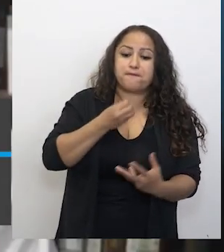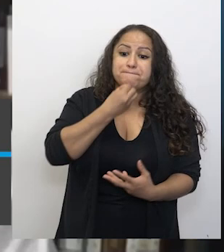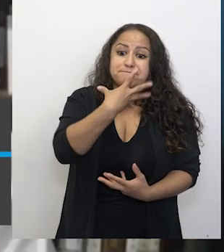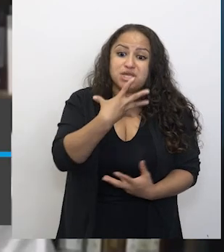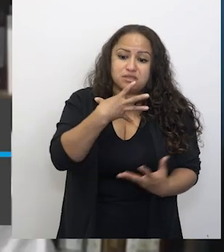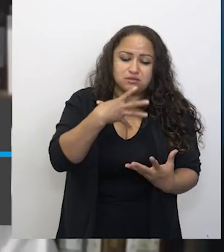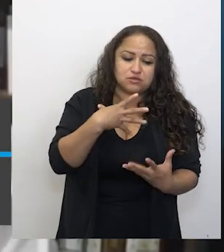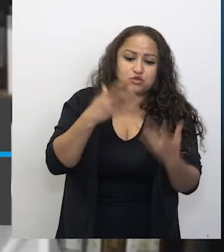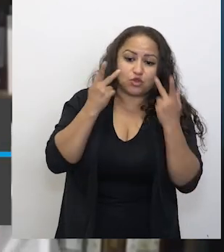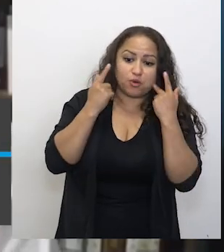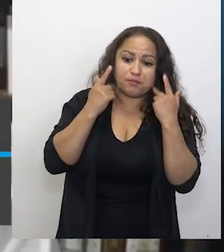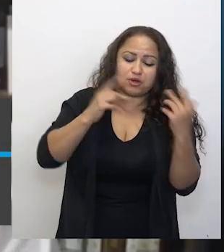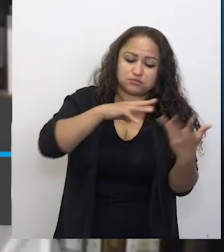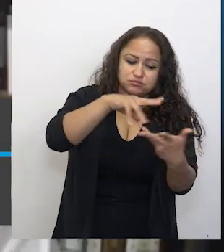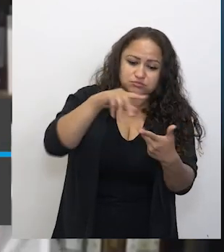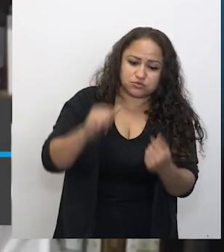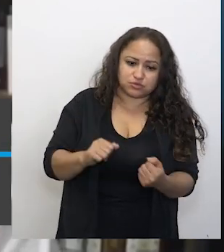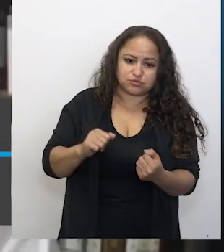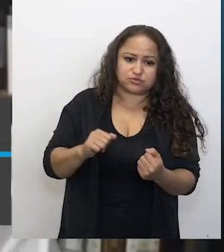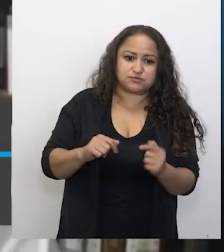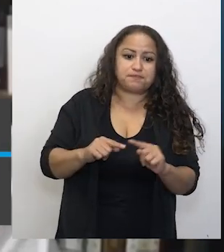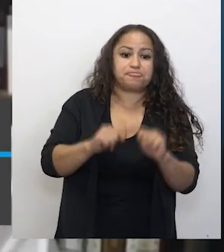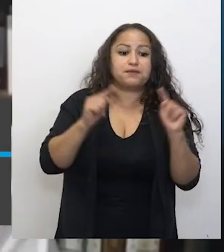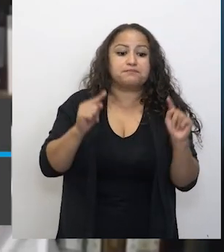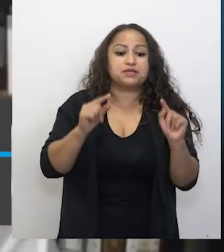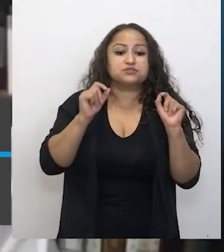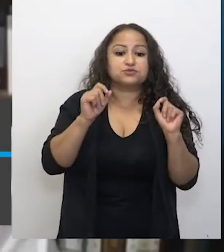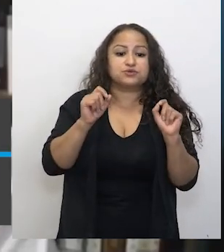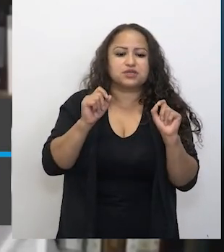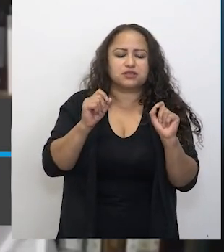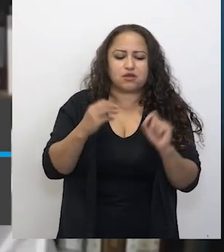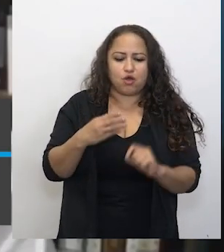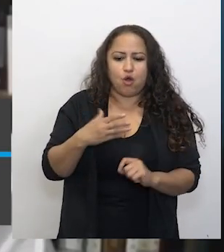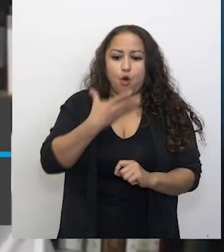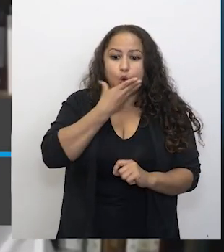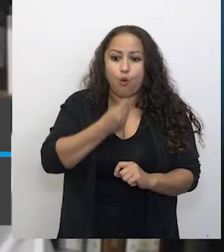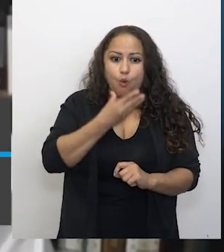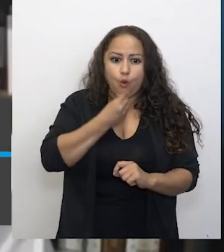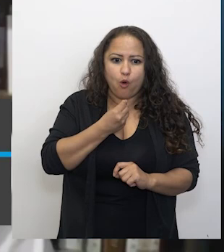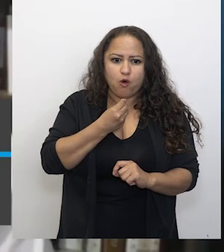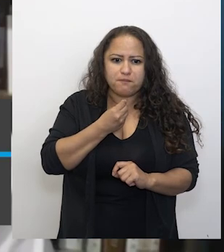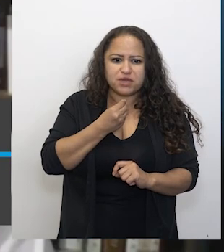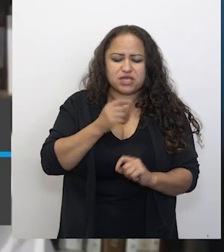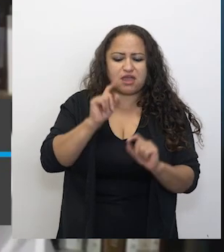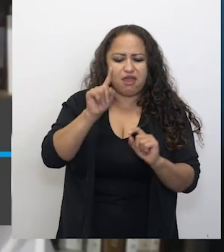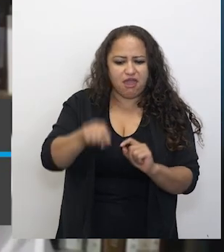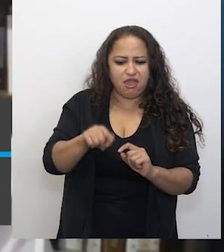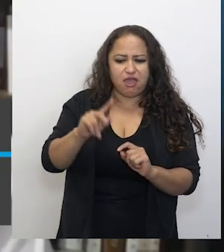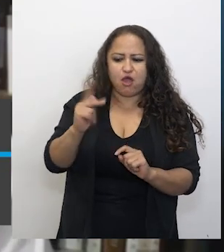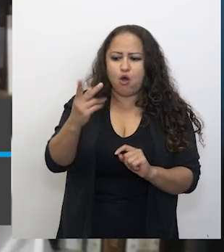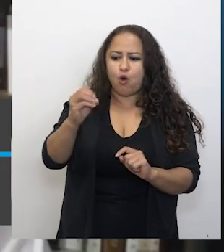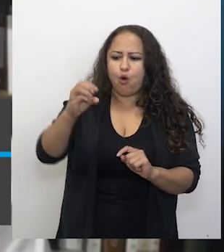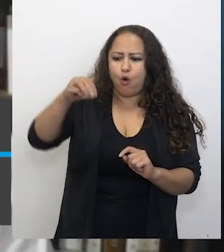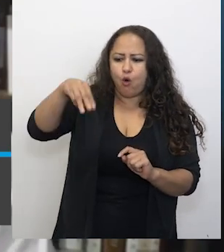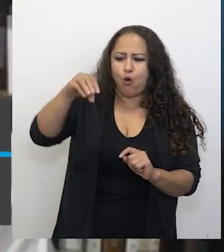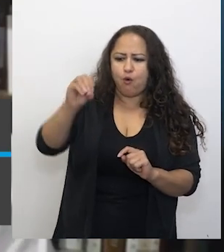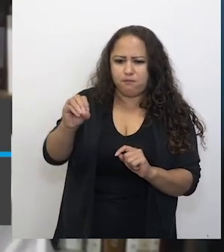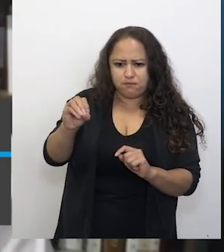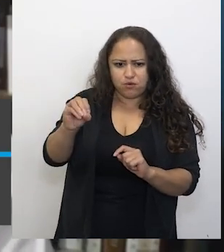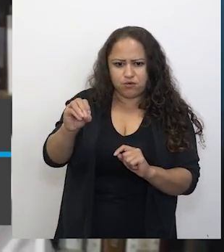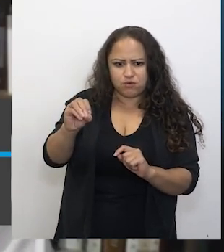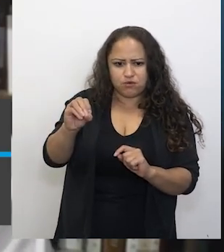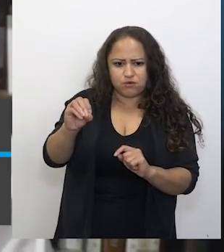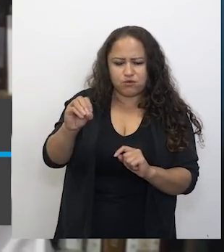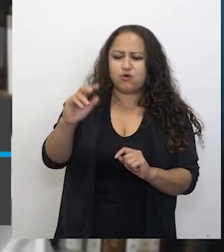conhecemos hoje. Então, né, ele vai dizer que o homem é o homo homini lupus. Né? Mais uma